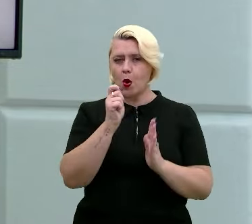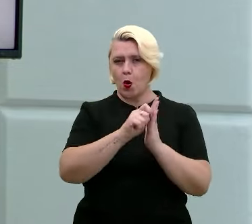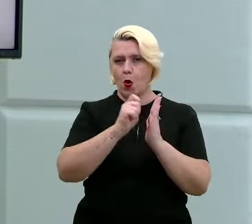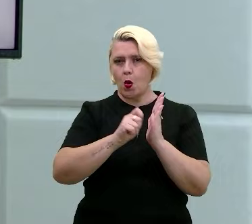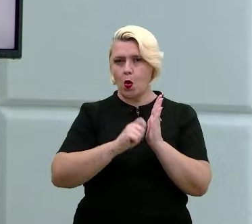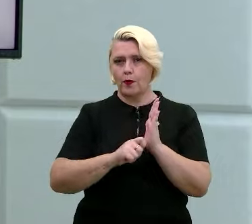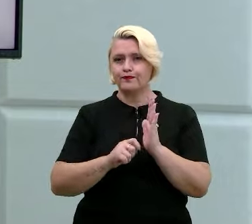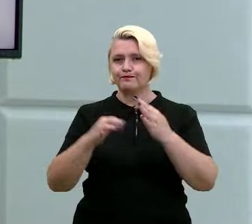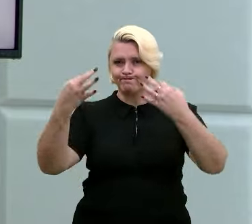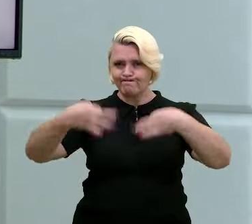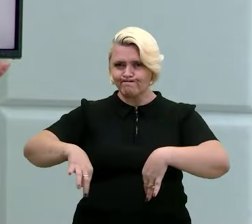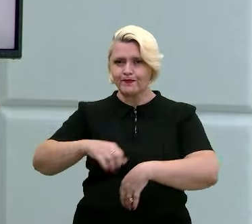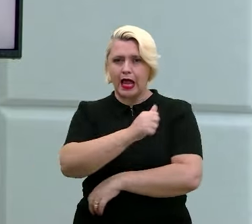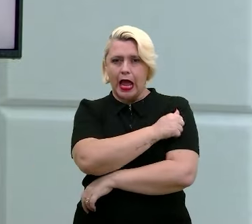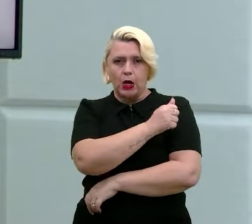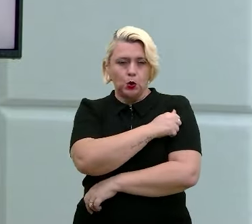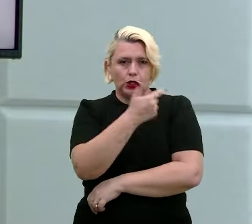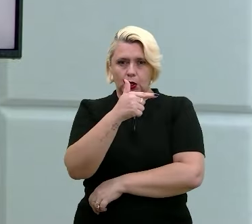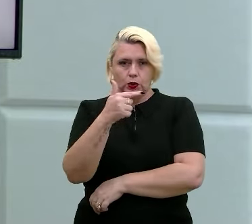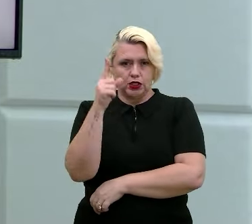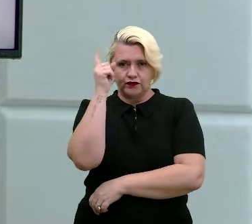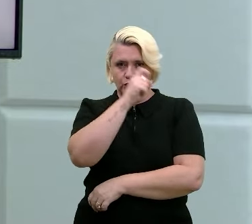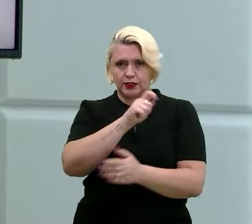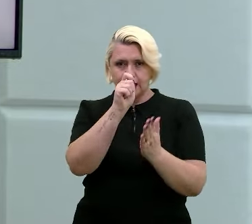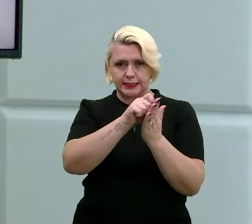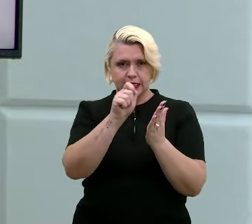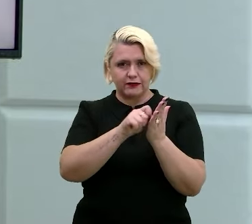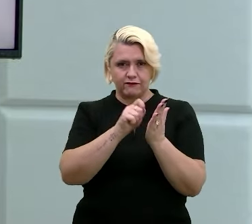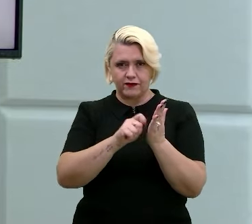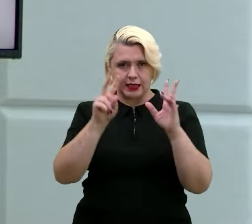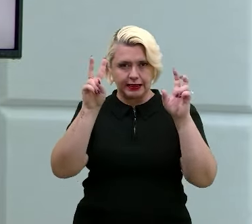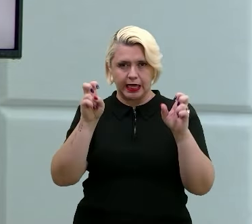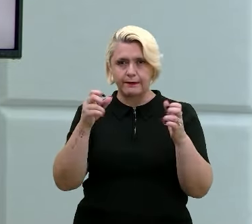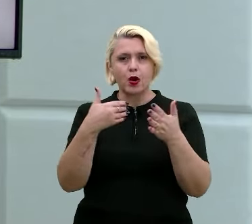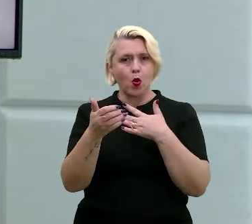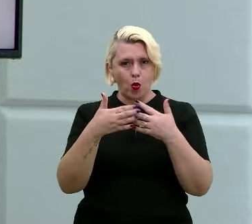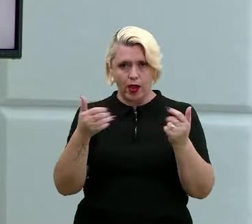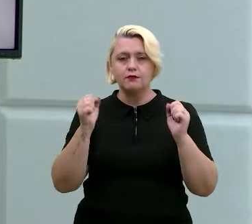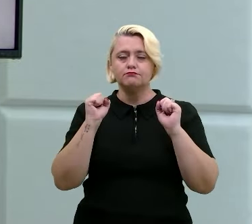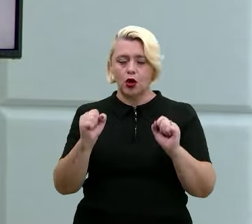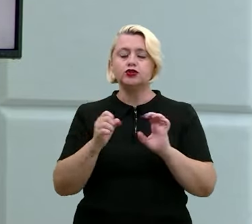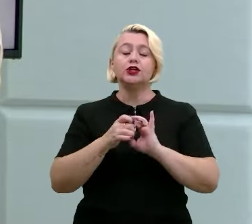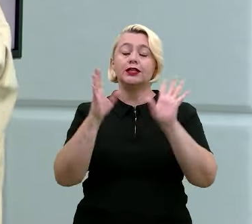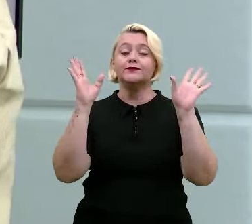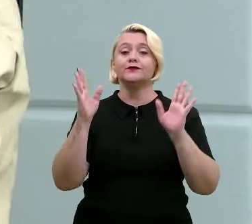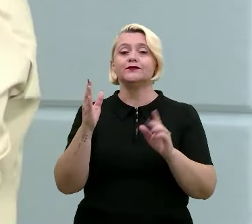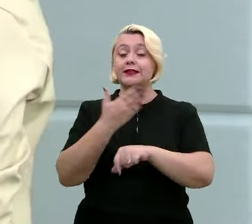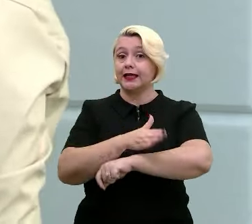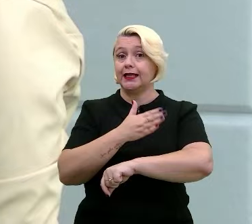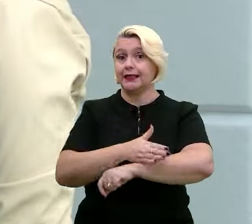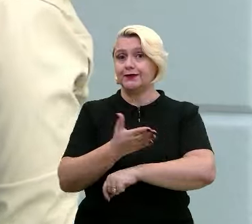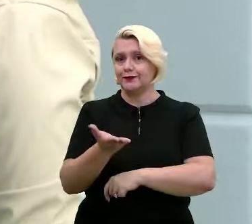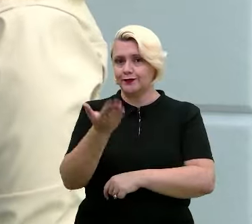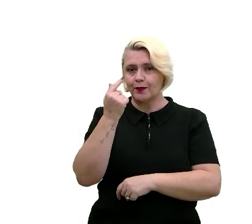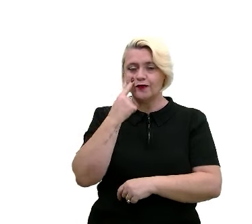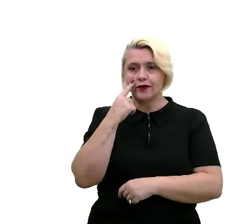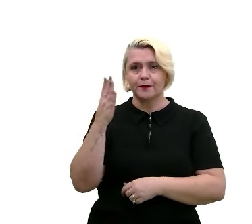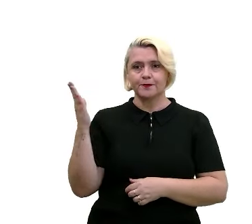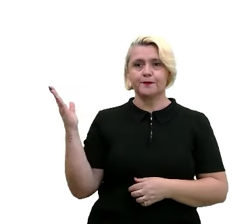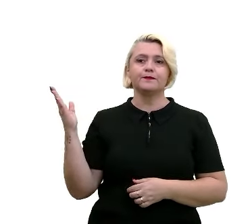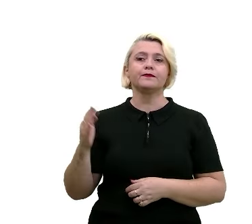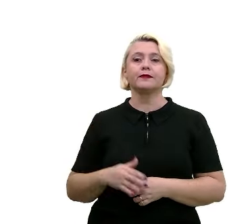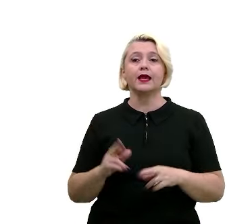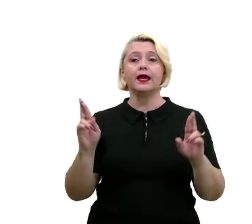um aluno que escreve sem dificuldade nenhuma em qualquer situação que se apresente. Vamos para o próximo. Relação